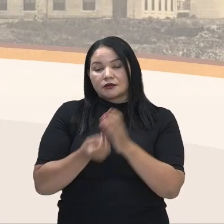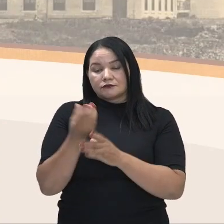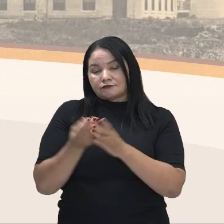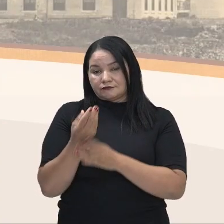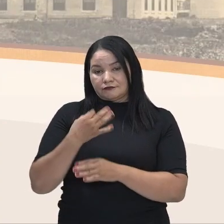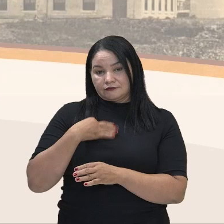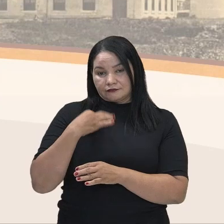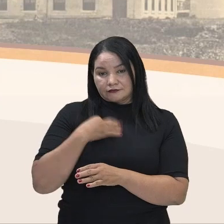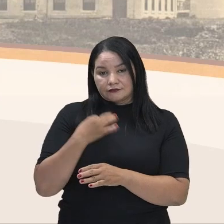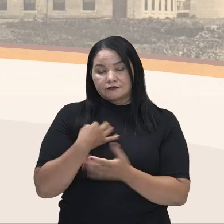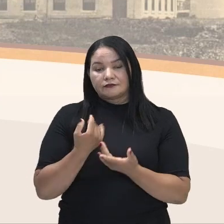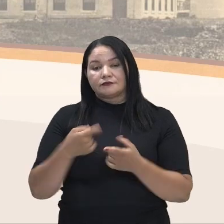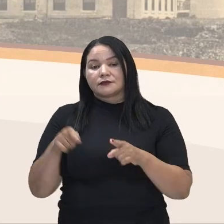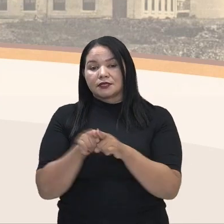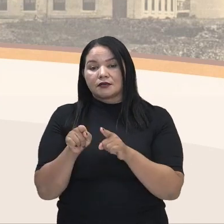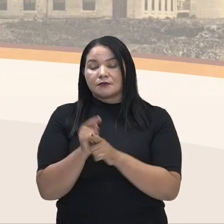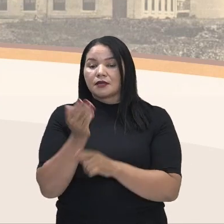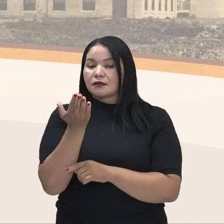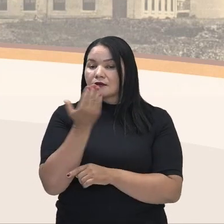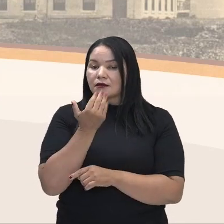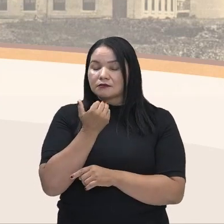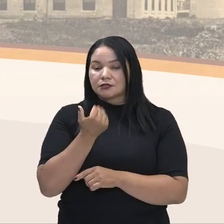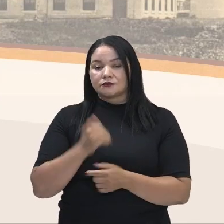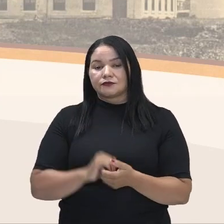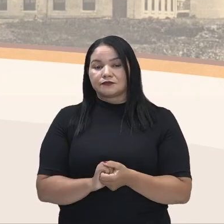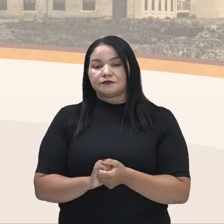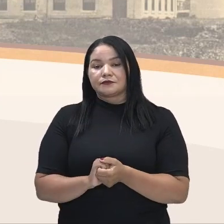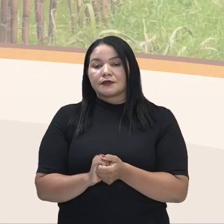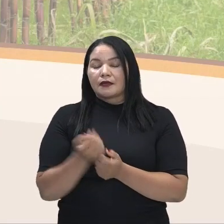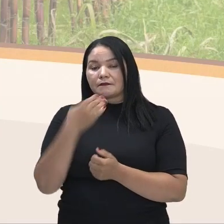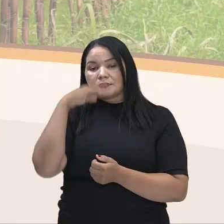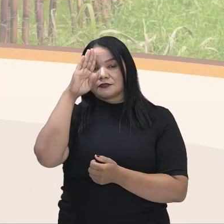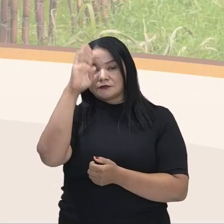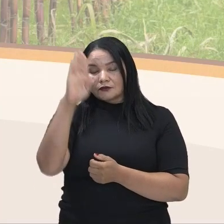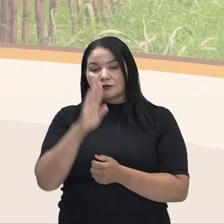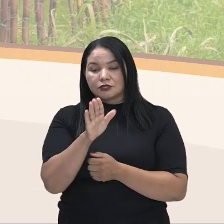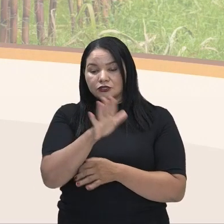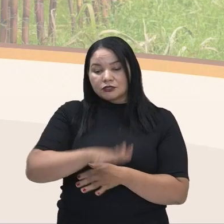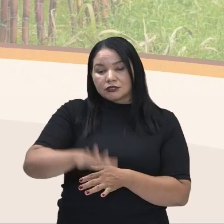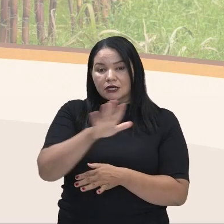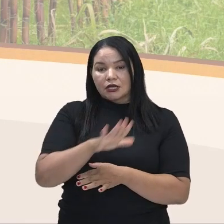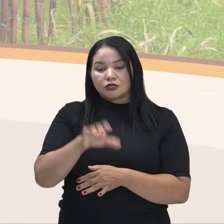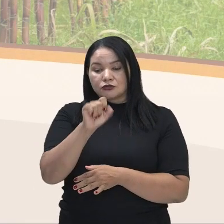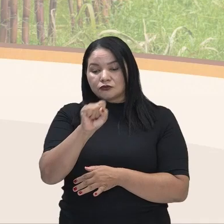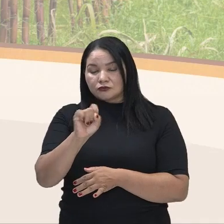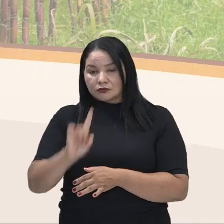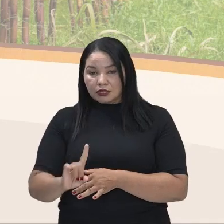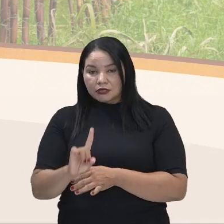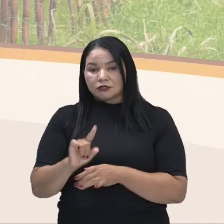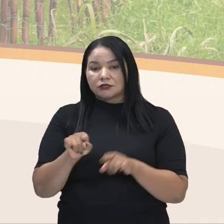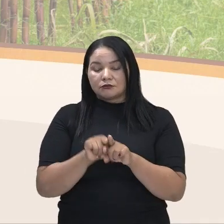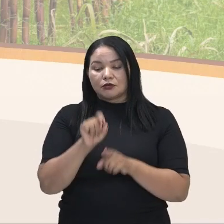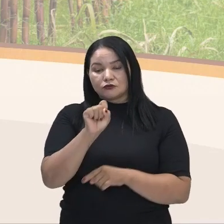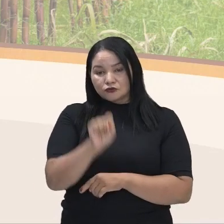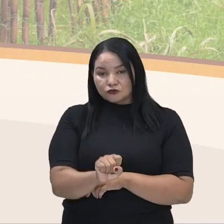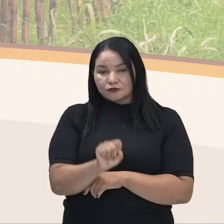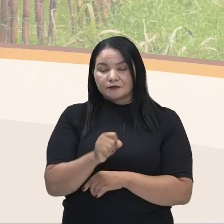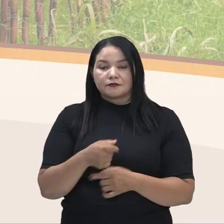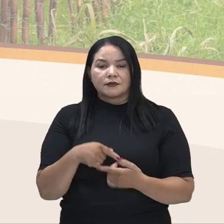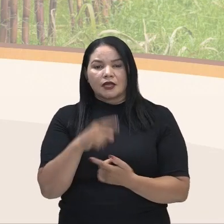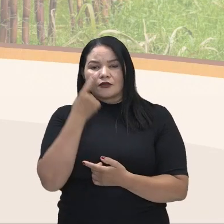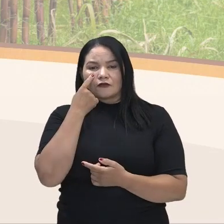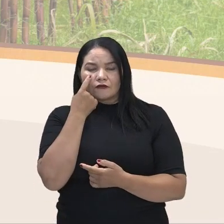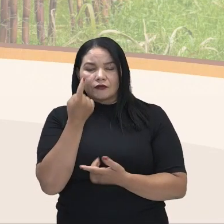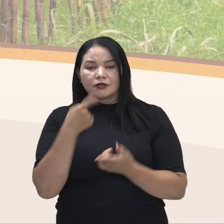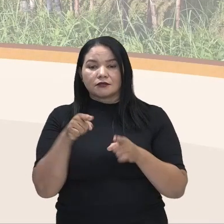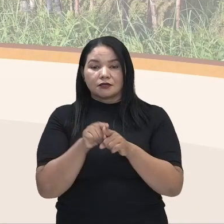tecido, e também alimentícia, principalmente nas regiões Sudeste e Sul, que nós vamos observar também